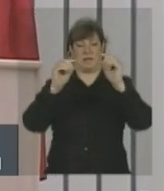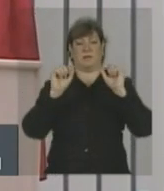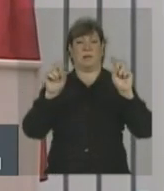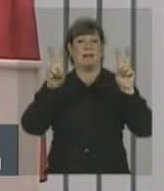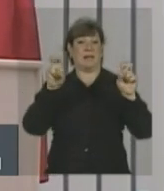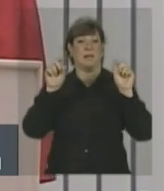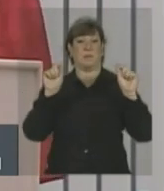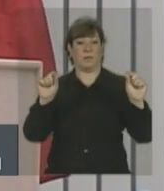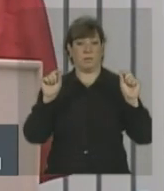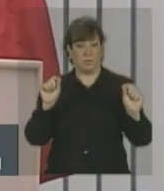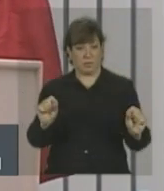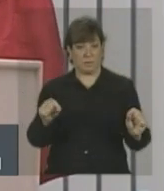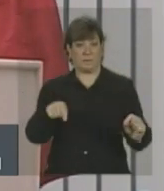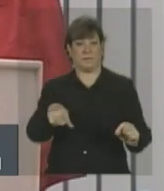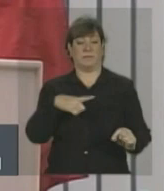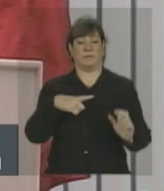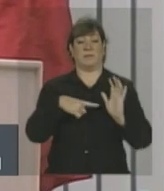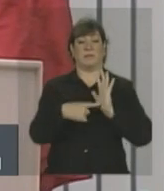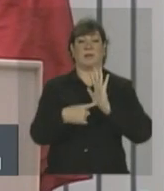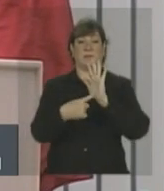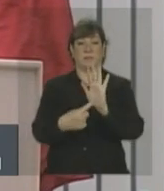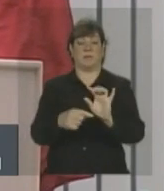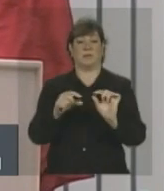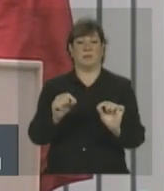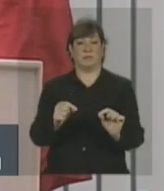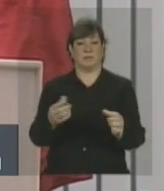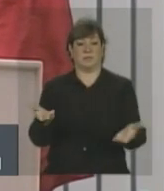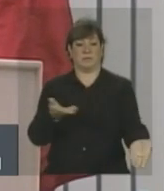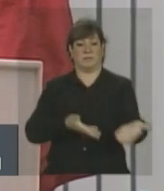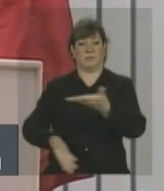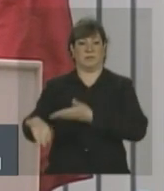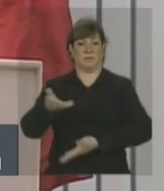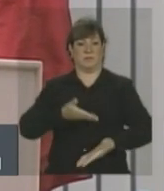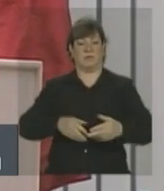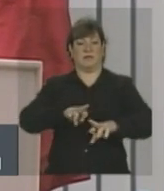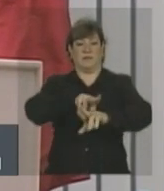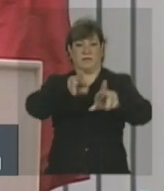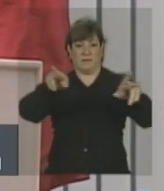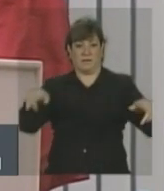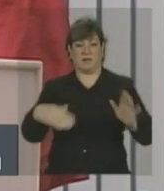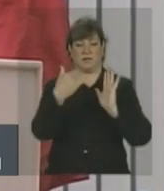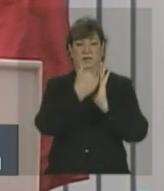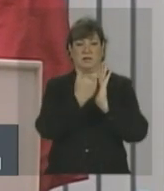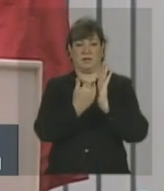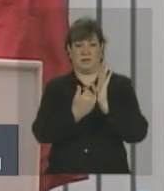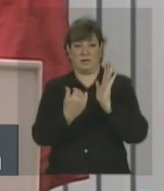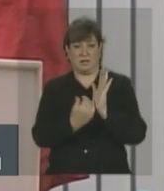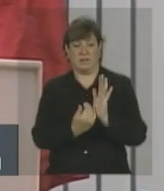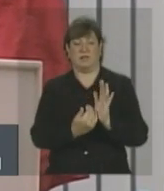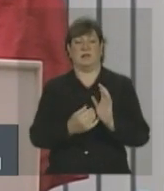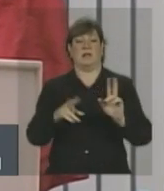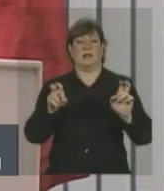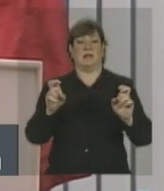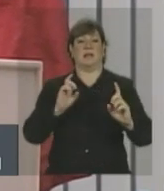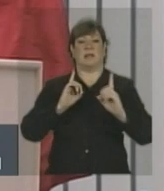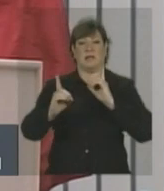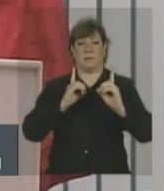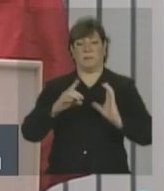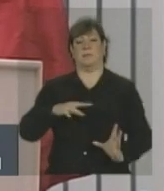tema no qual se evidencia o entrecruzamento das diferentes agendas setoriais do debate